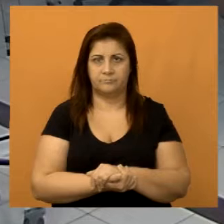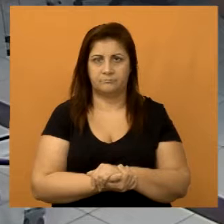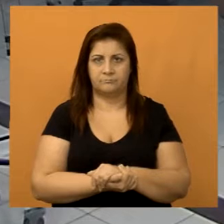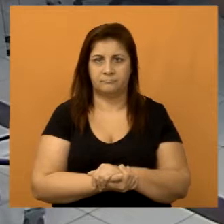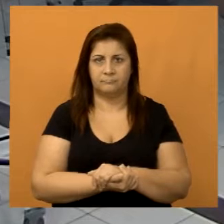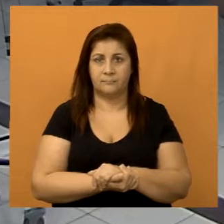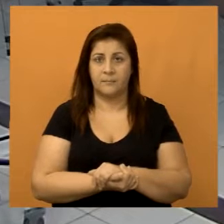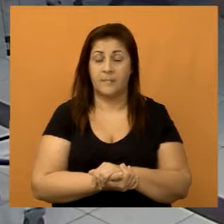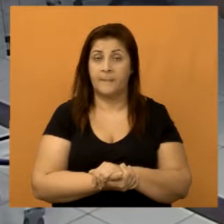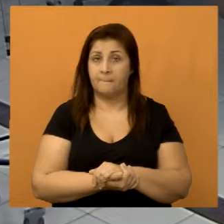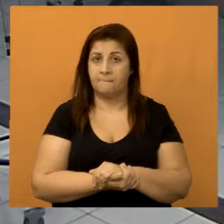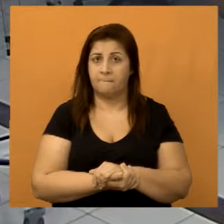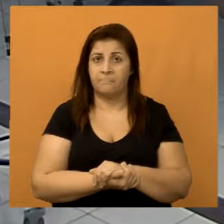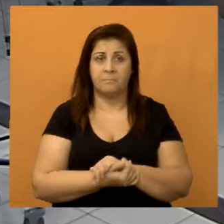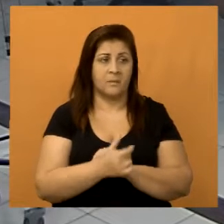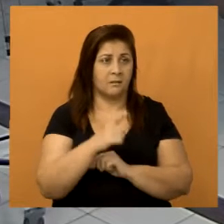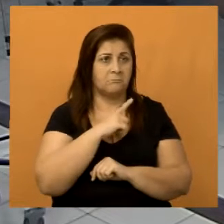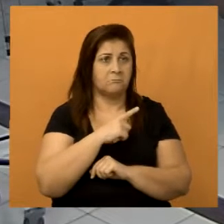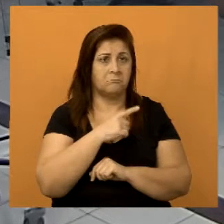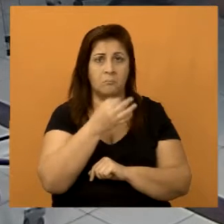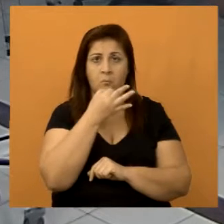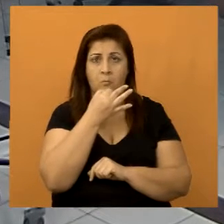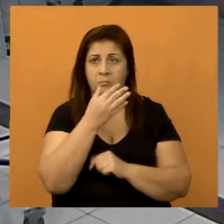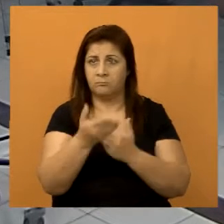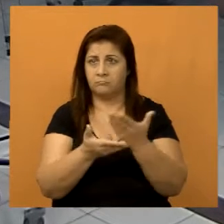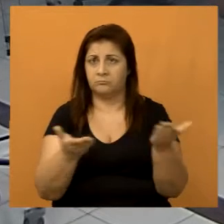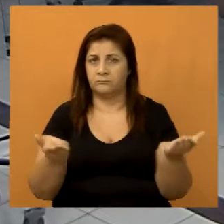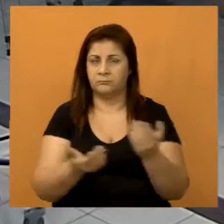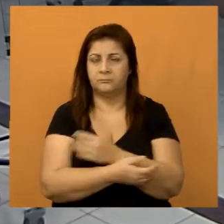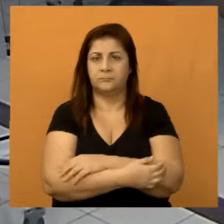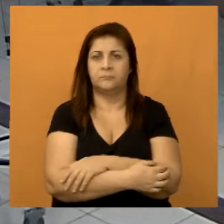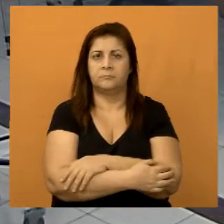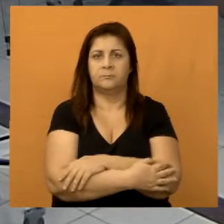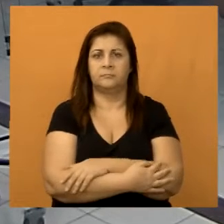Alguma mais contribuição dos nobres pares?